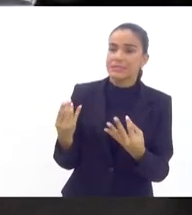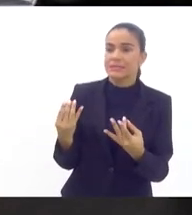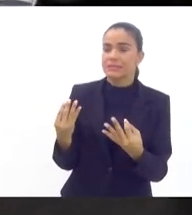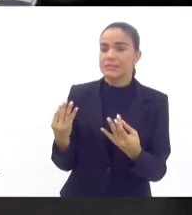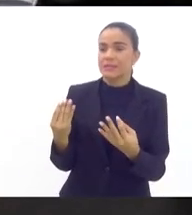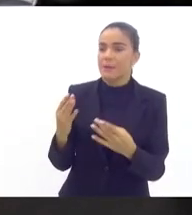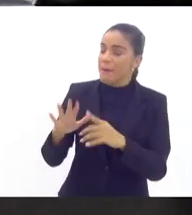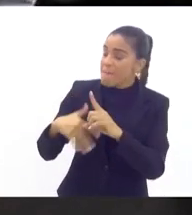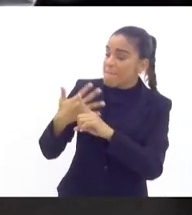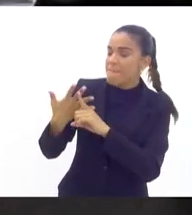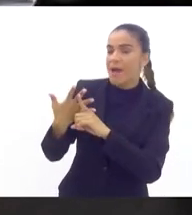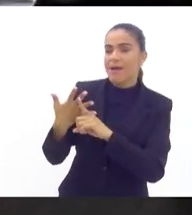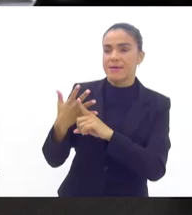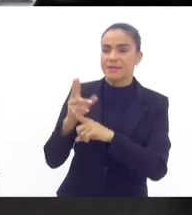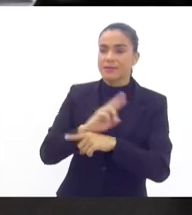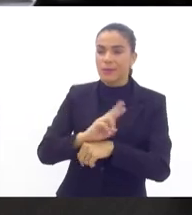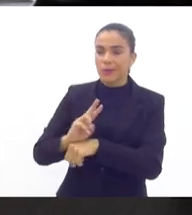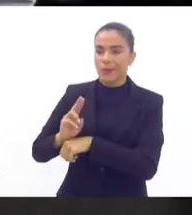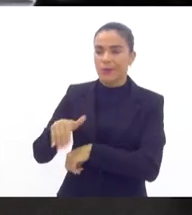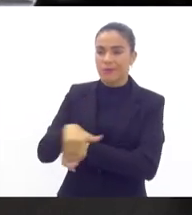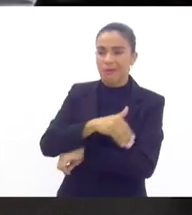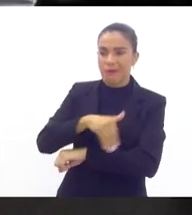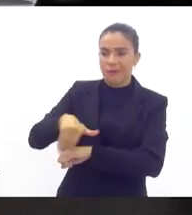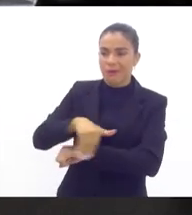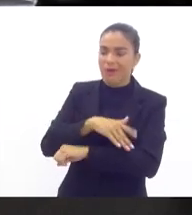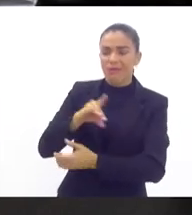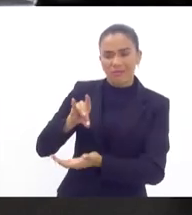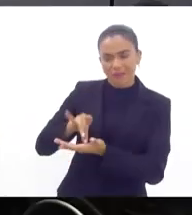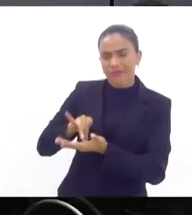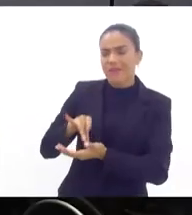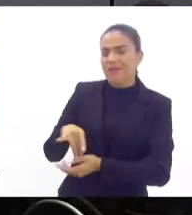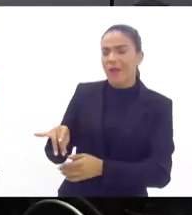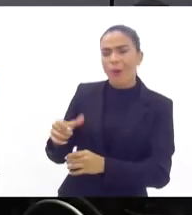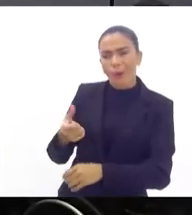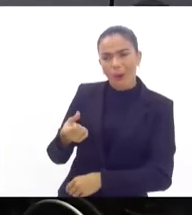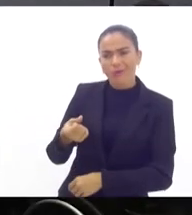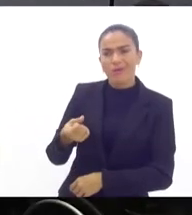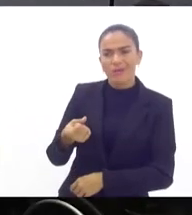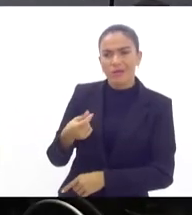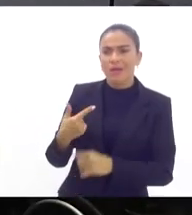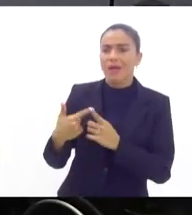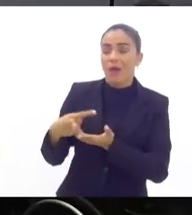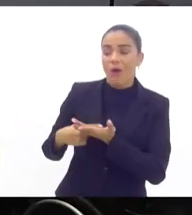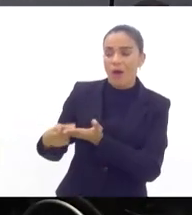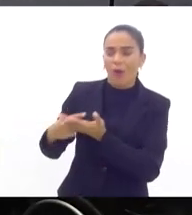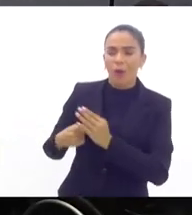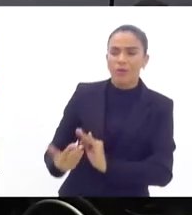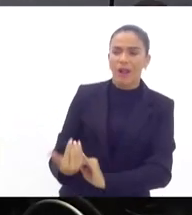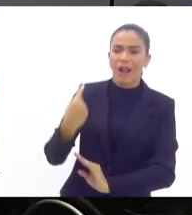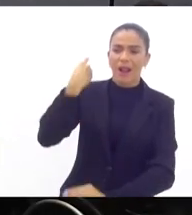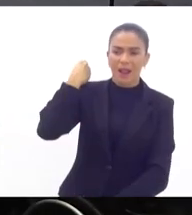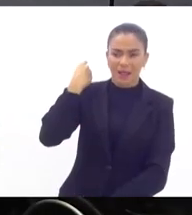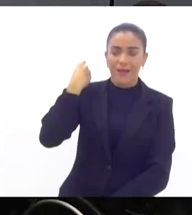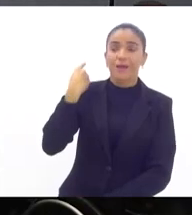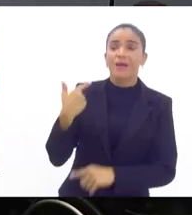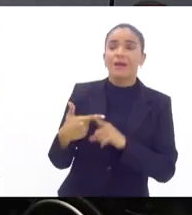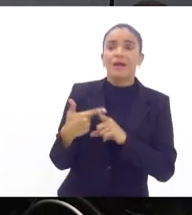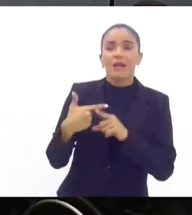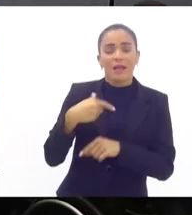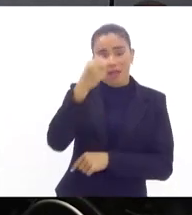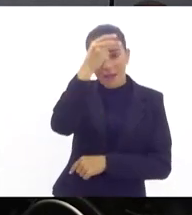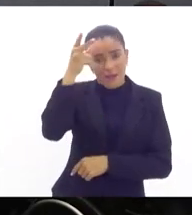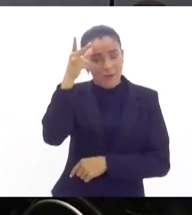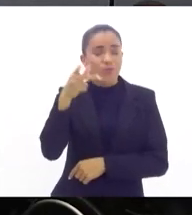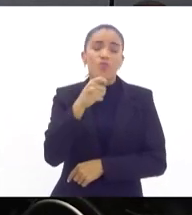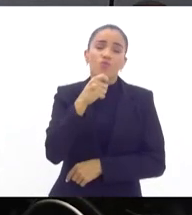guardas na rua e na verdade é uma covardia com a guarda porque esse acordo foi firmado lá atrás porque a Prefeitura não tinha